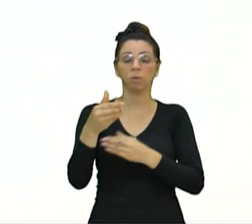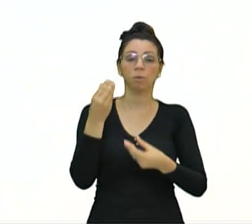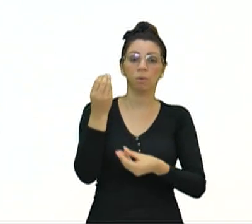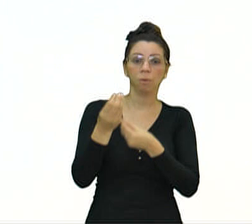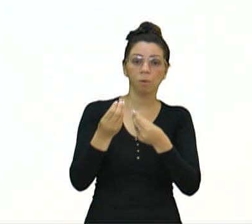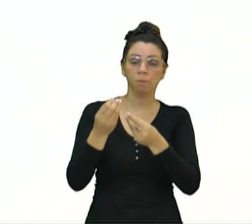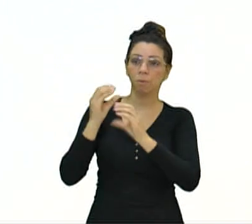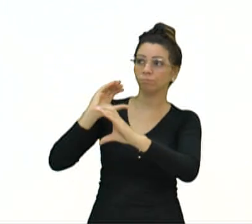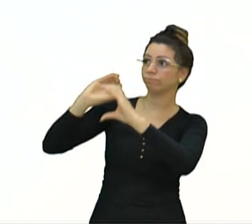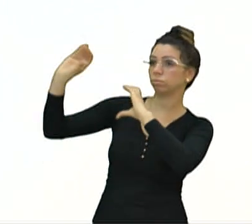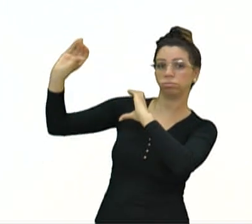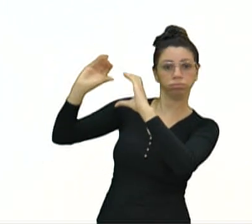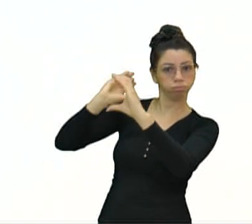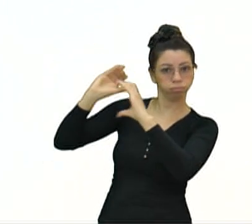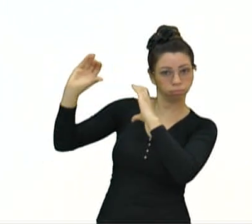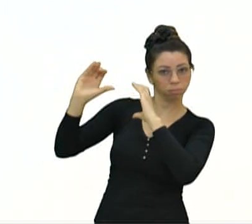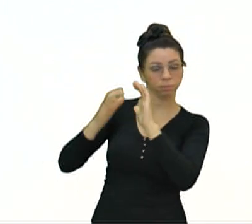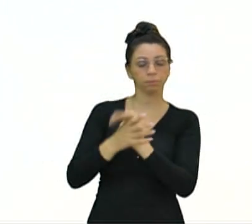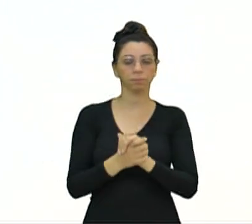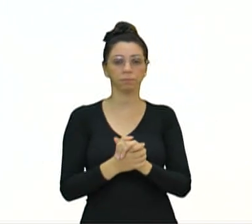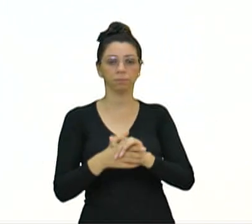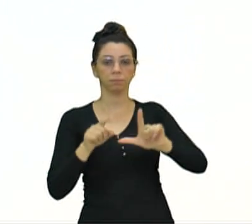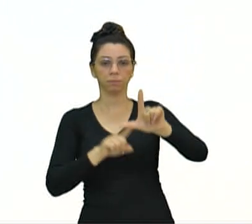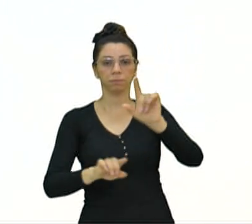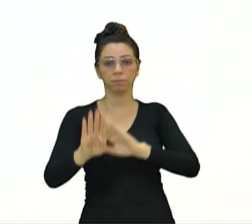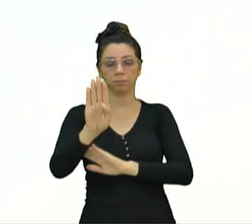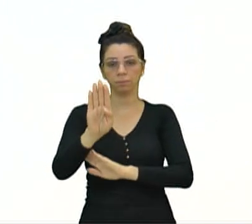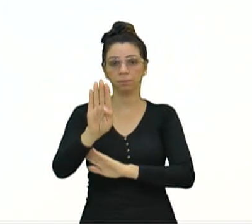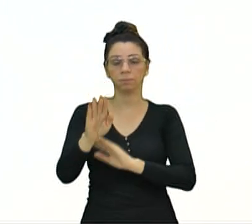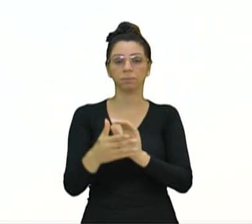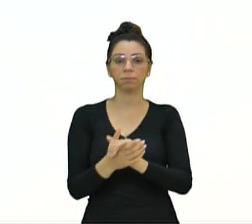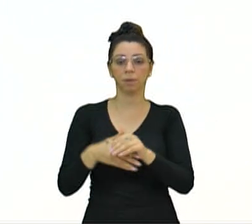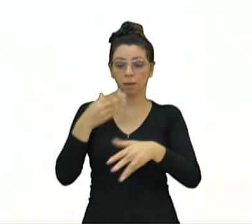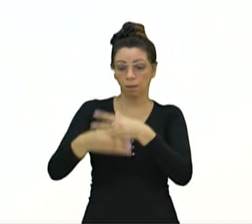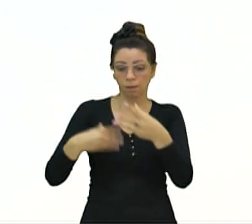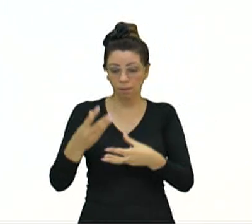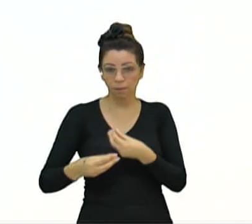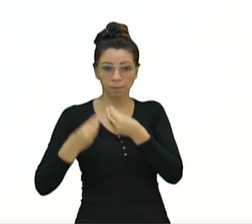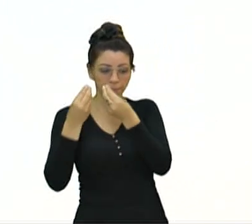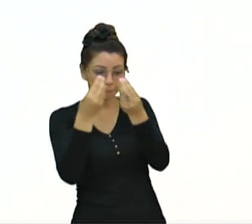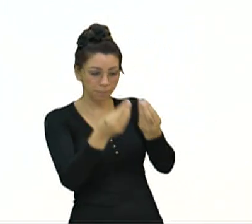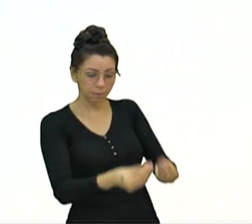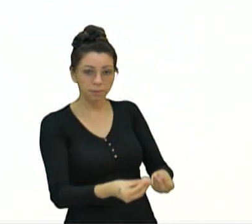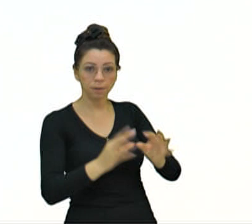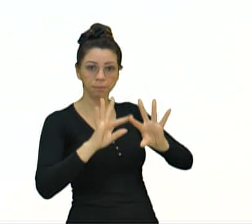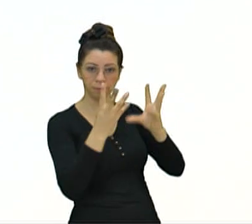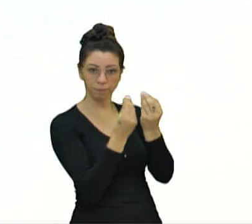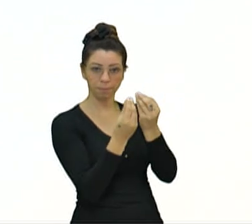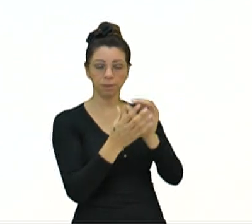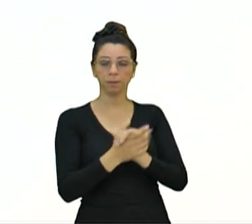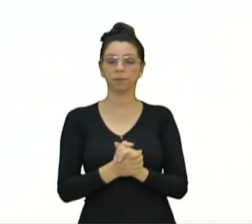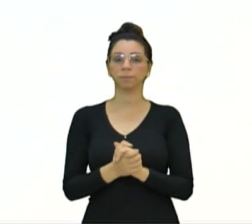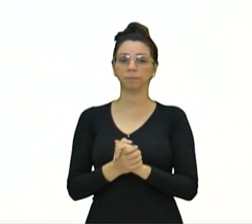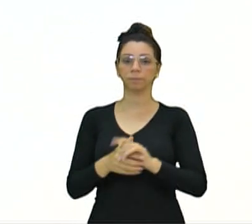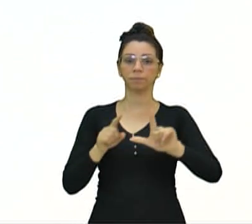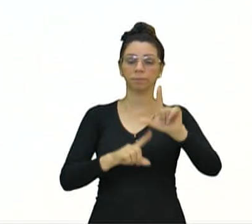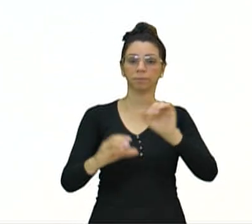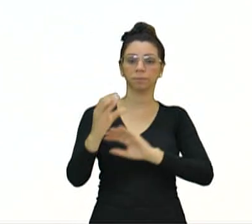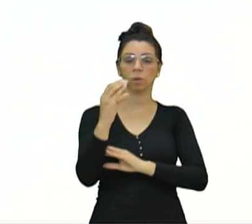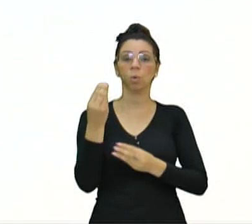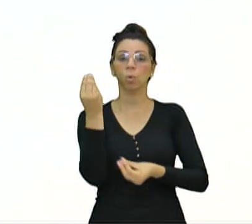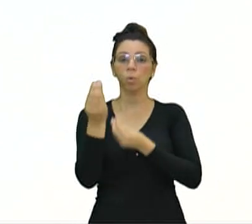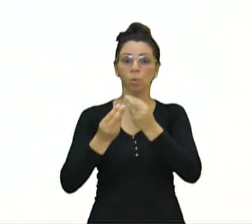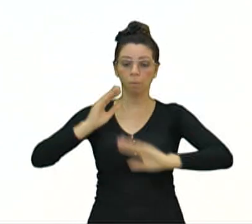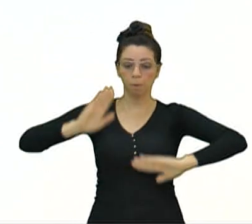de comunicação. Letra B, como presente para sua família. Letra C, como